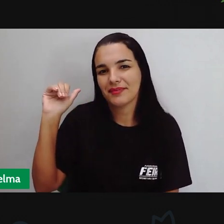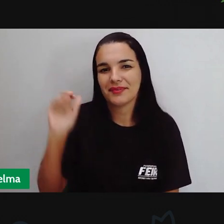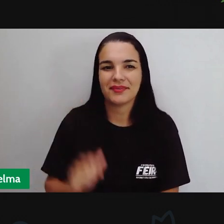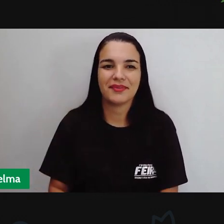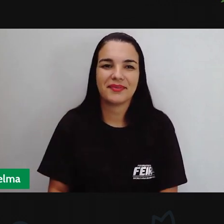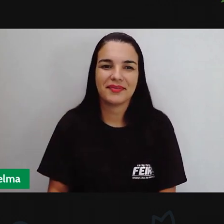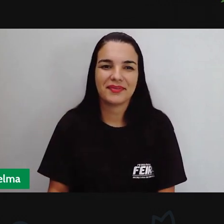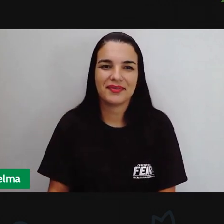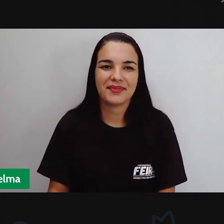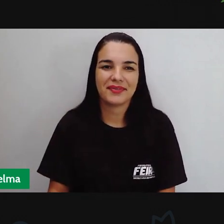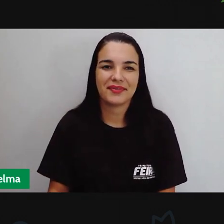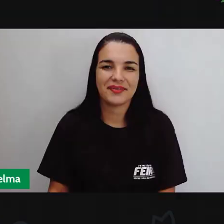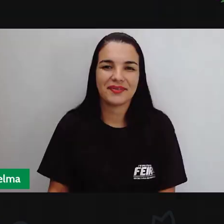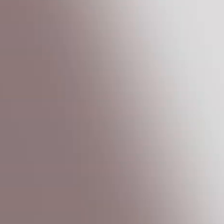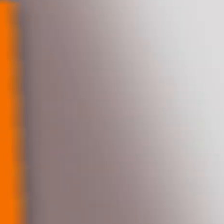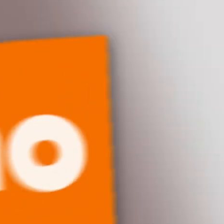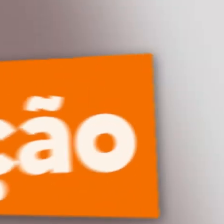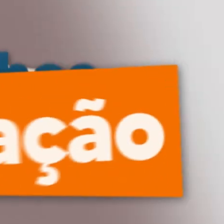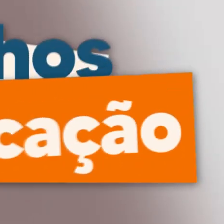e até mais. Tchau, tchau!